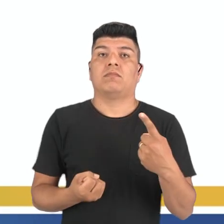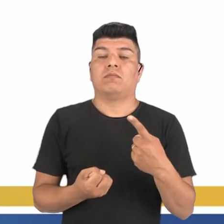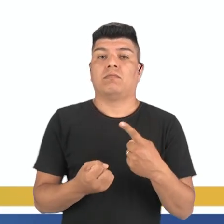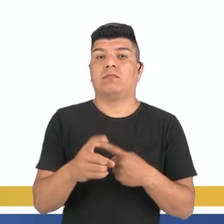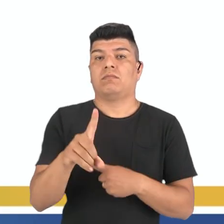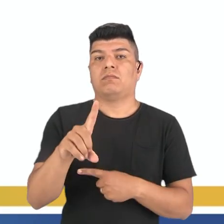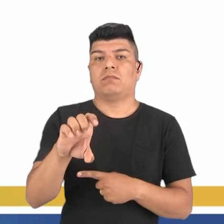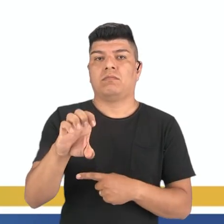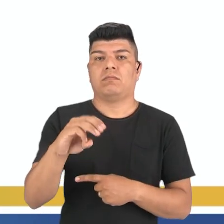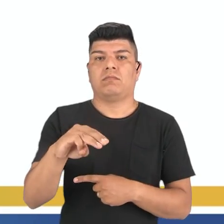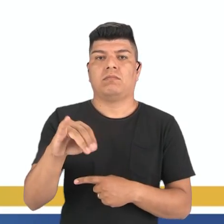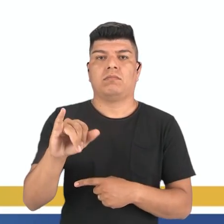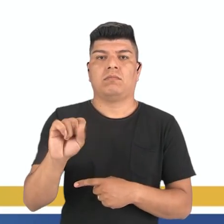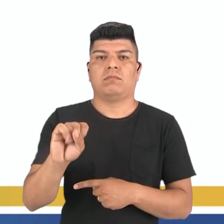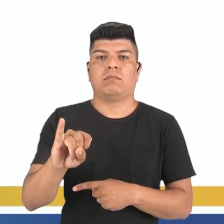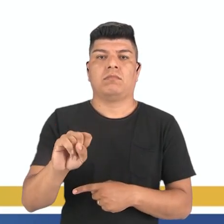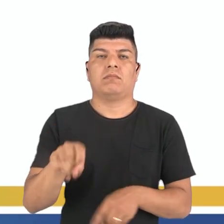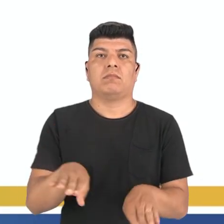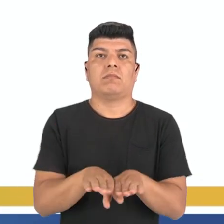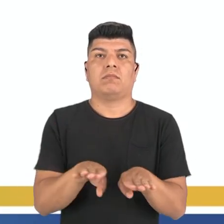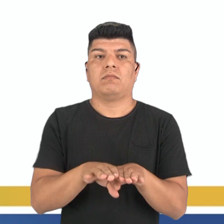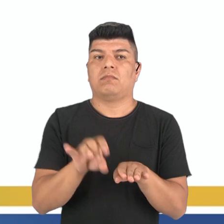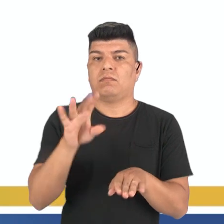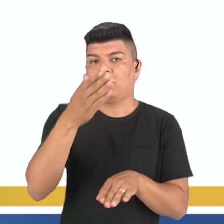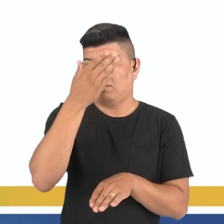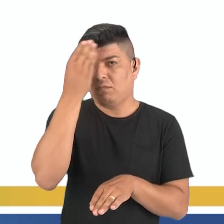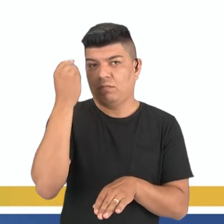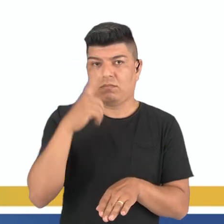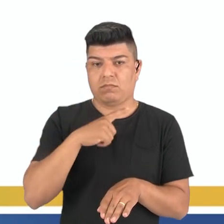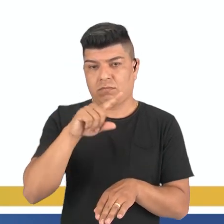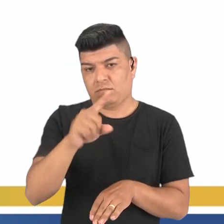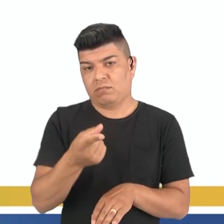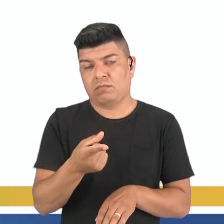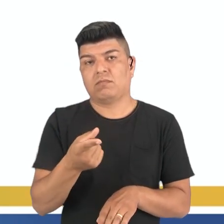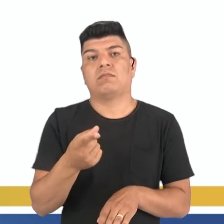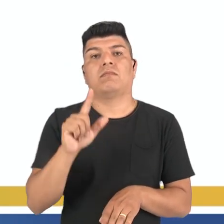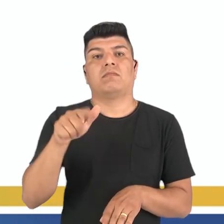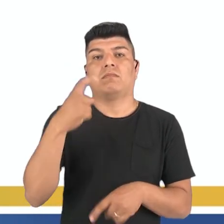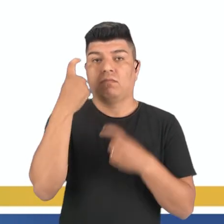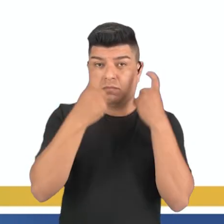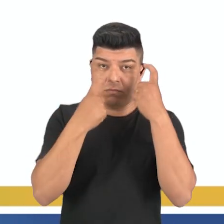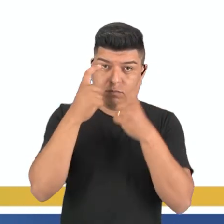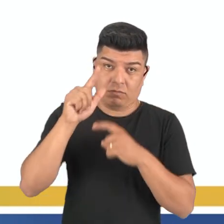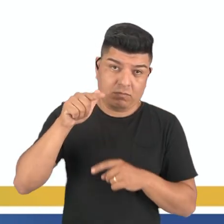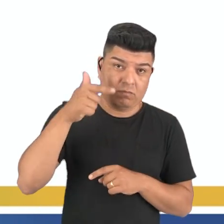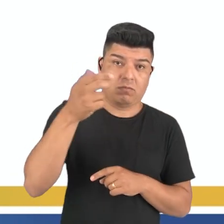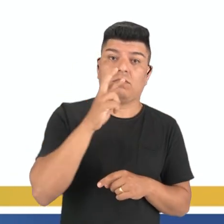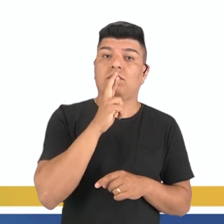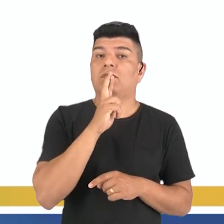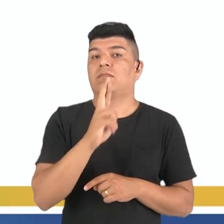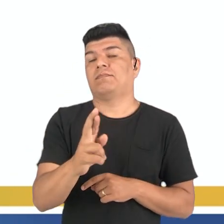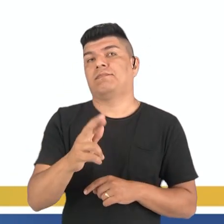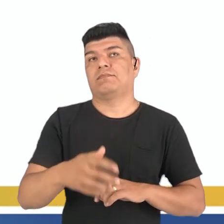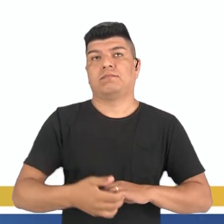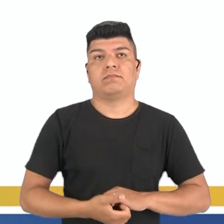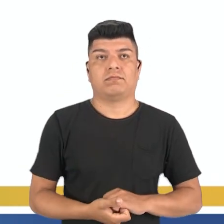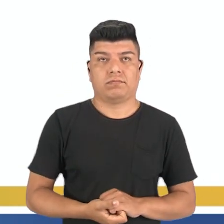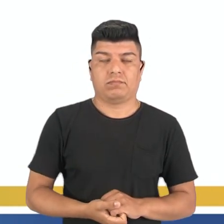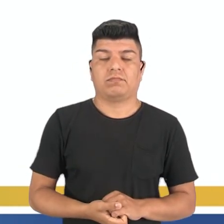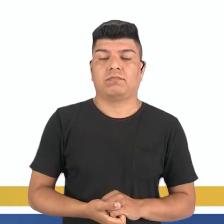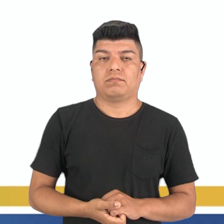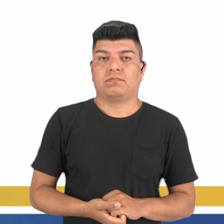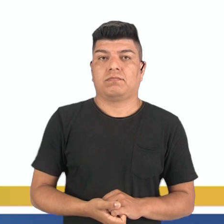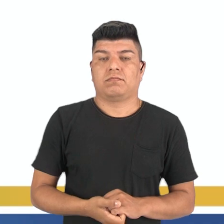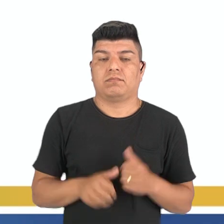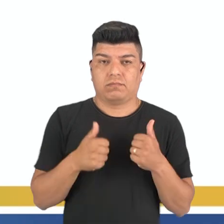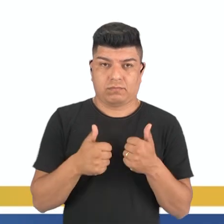números decimais. Basta esquecer que tem a vírgula e você só vai se preocupar com ela quando a gente for colocar no